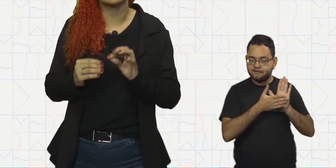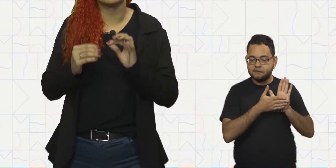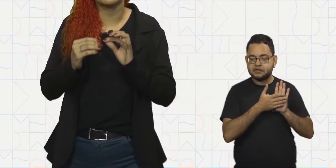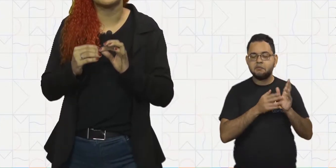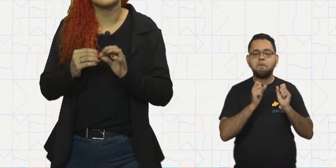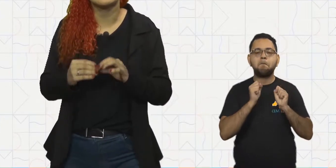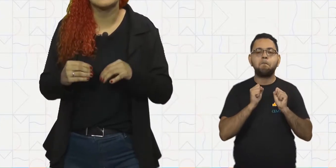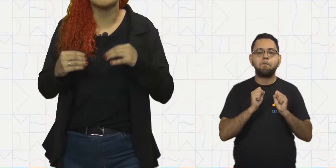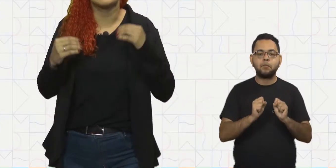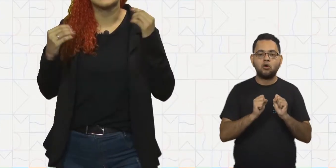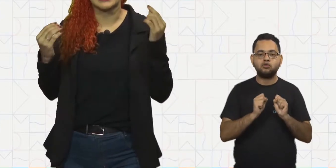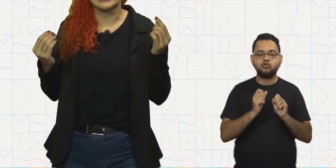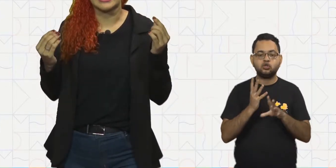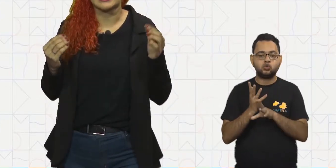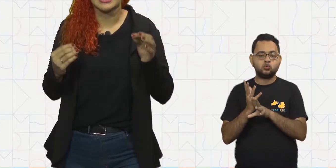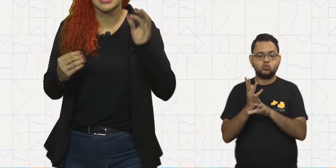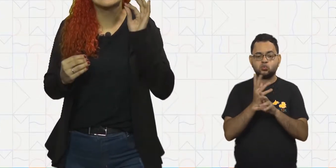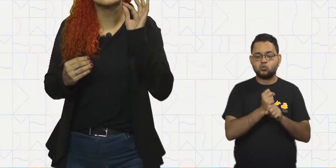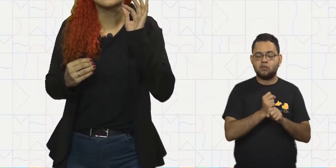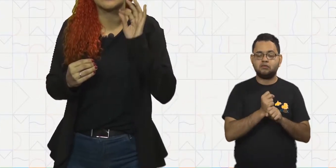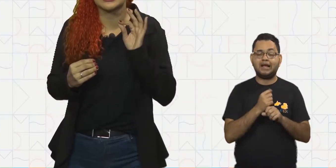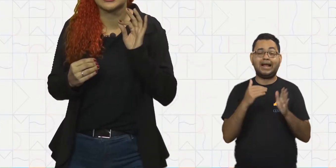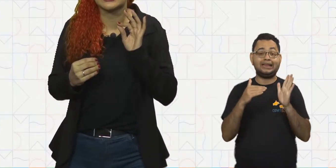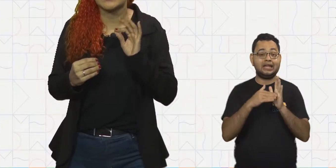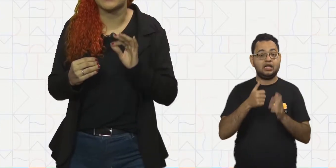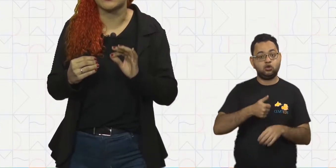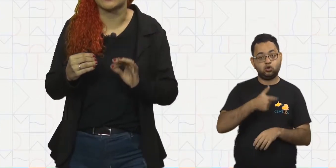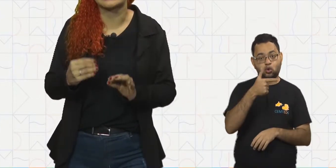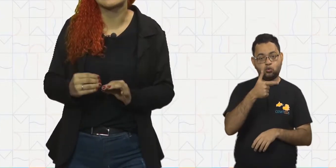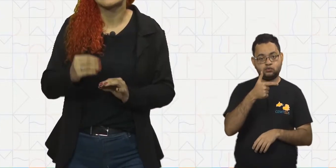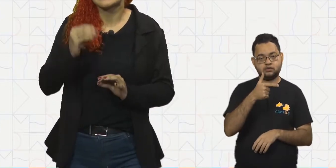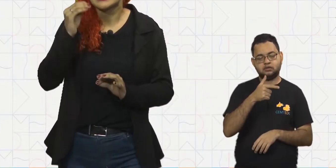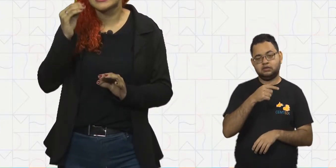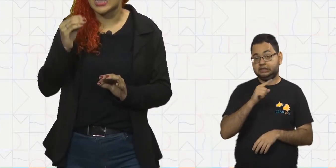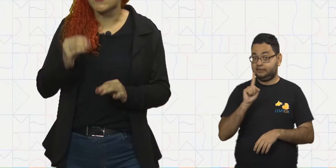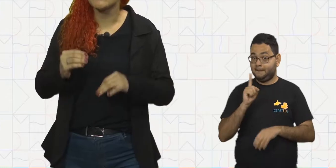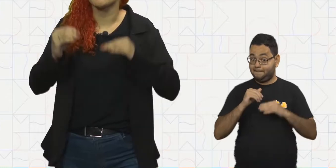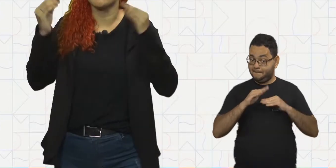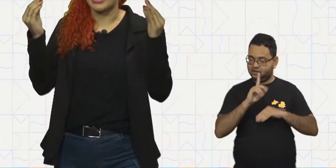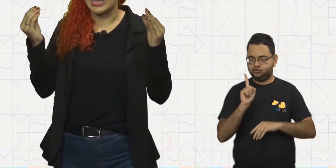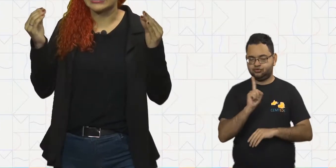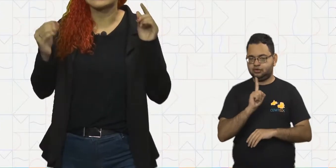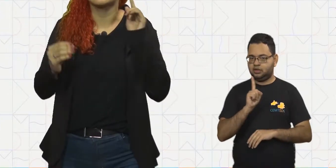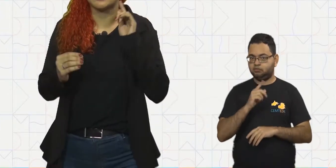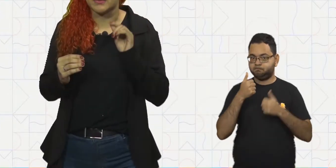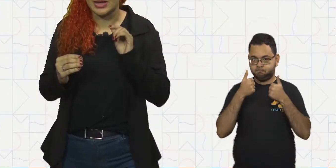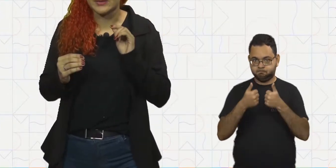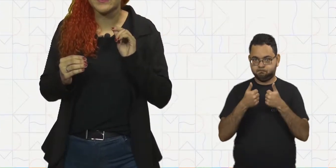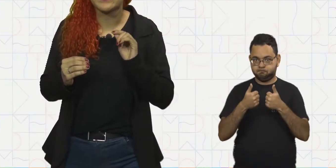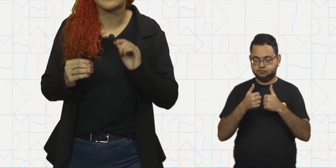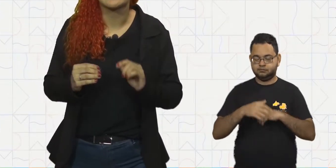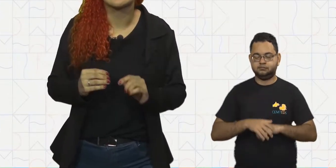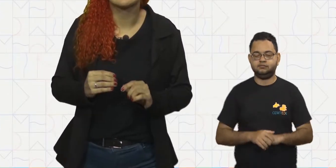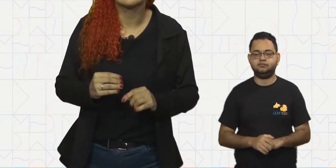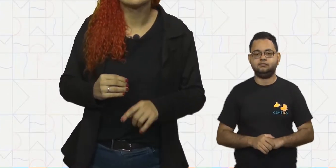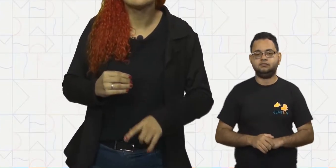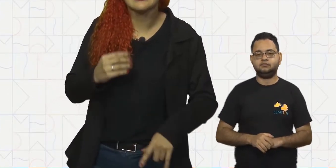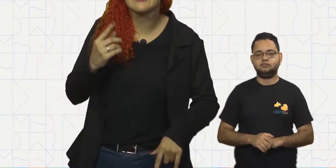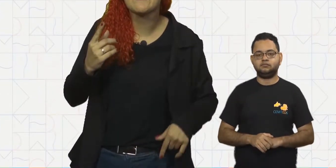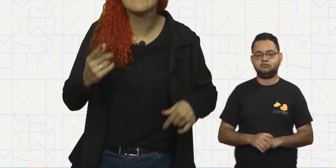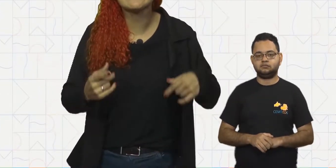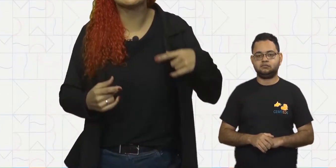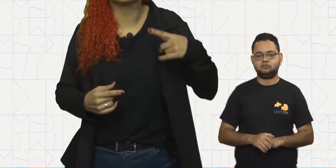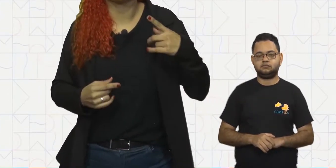pudesse surgir na brincadeira a soma de 12 pontos e não mais tudo bem